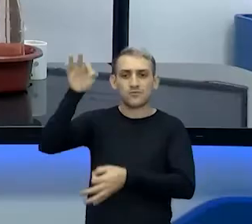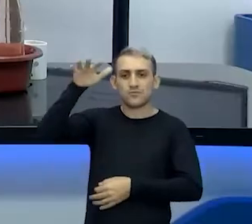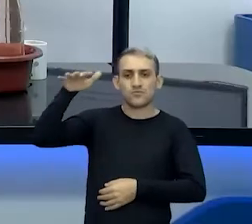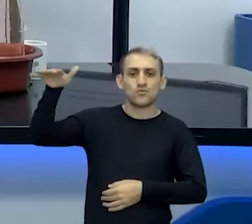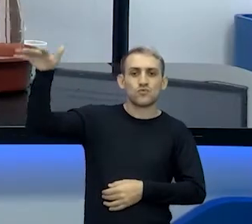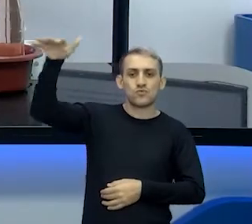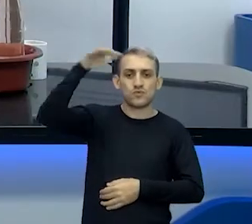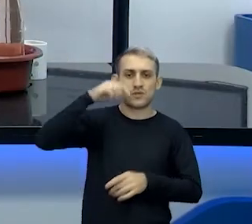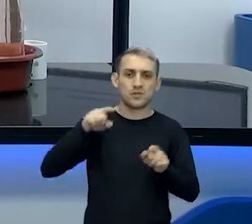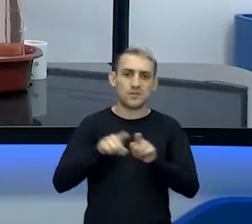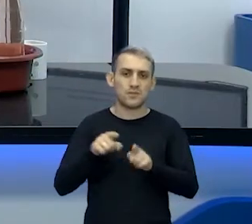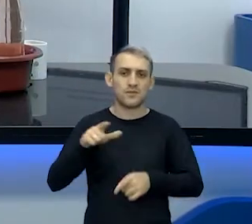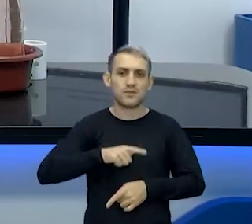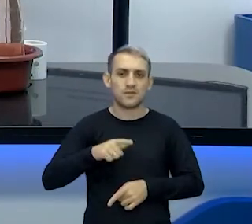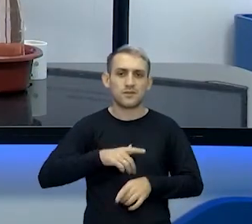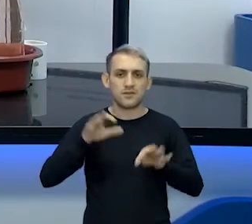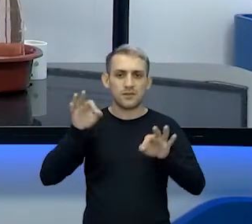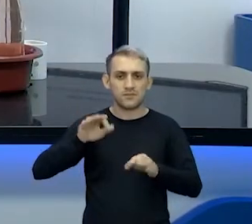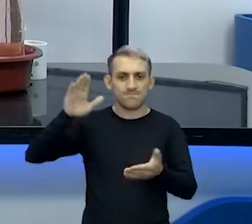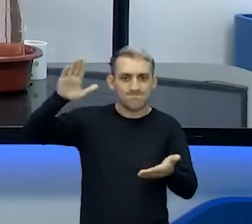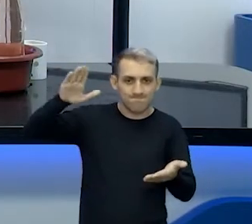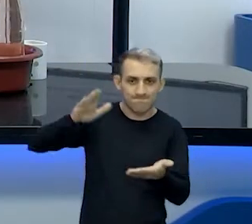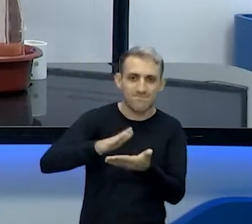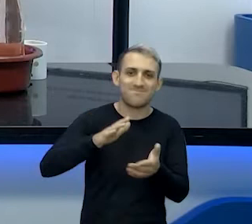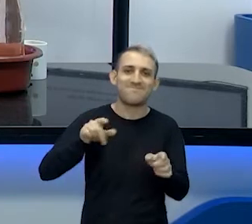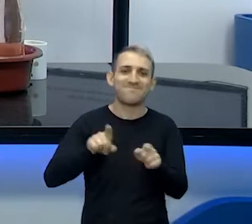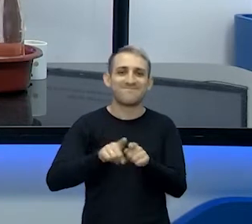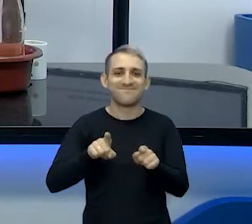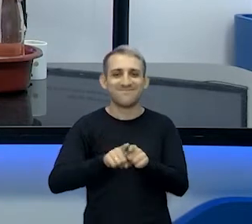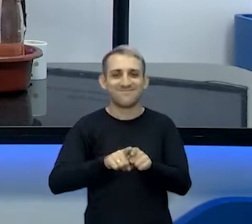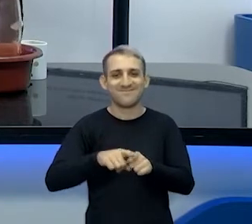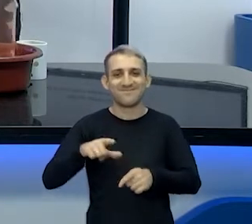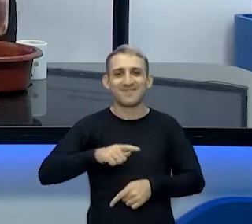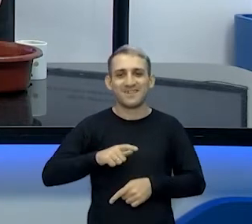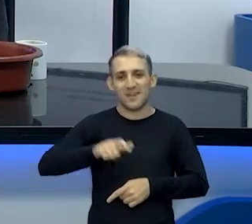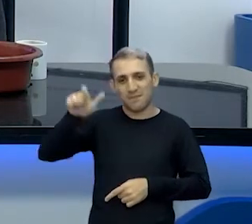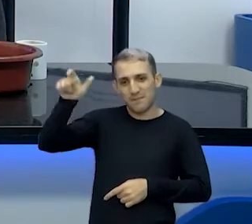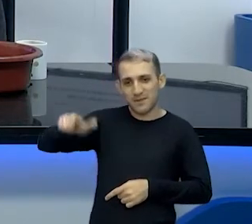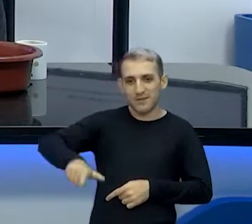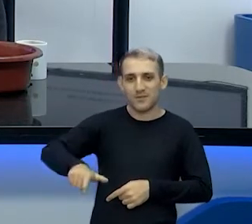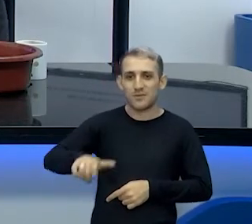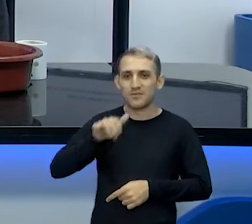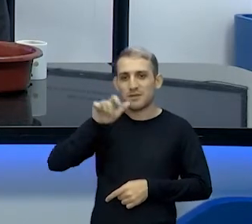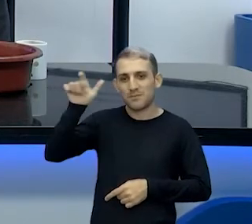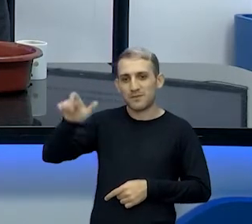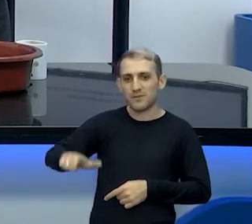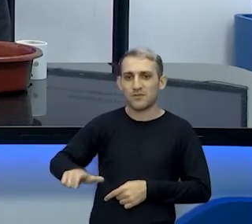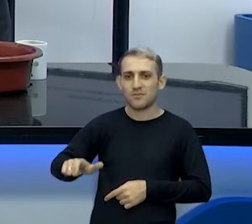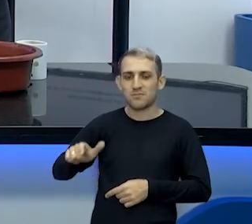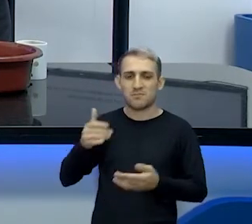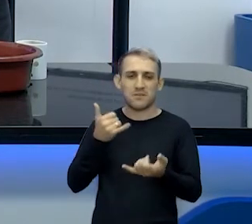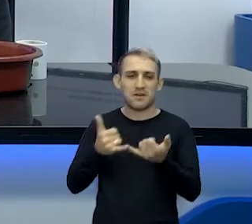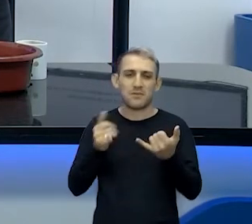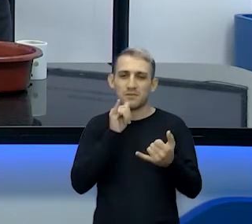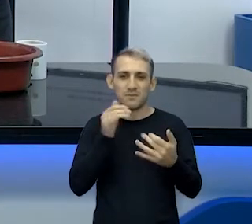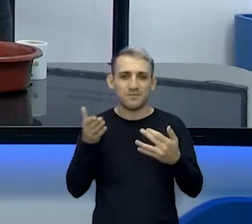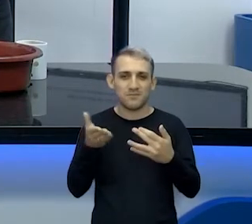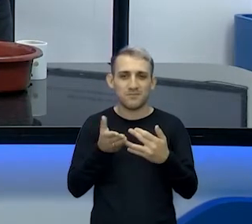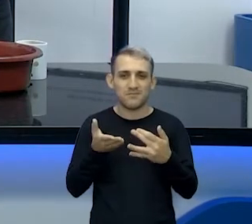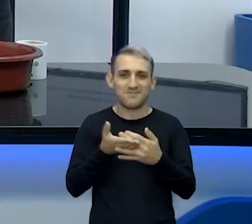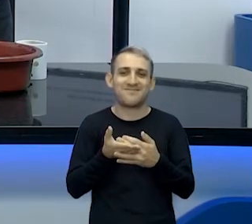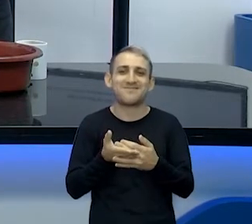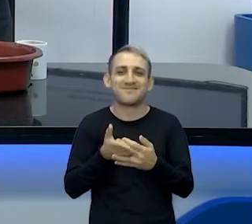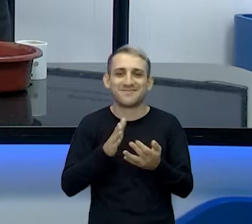acima. Que também está exercendo pressão em cima de você. Então, além de... Imagina que tem uma pessoa aqui, né? A pessoa está aqui no meio. Além de ter a pressão